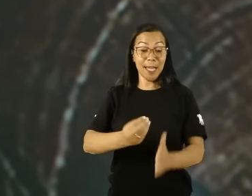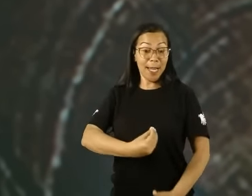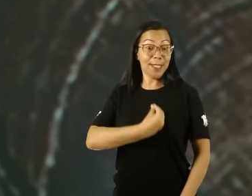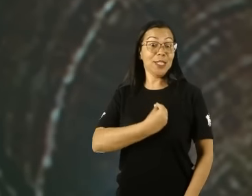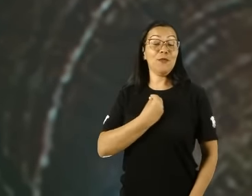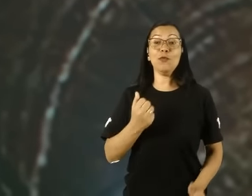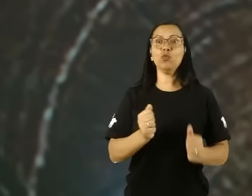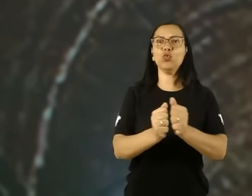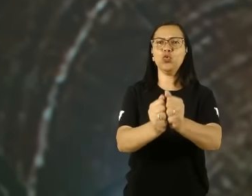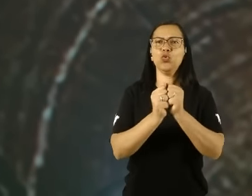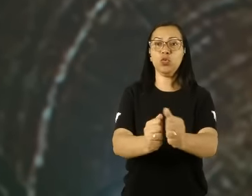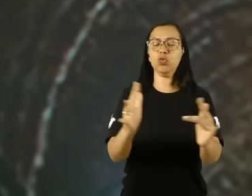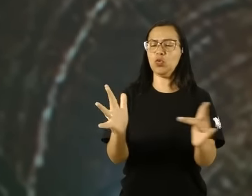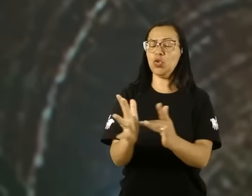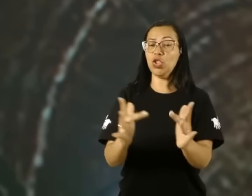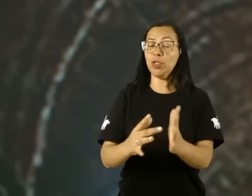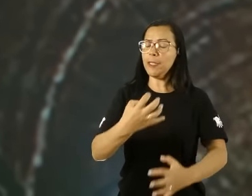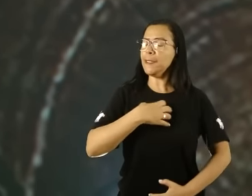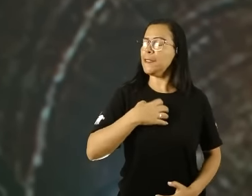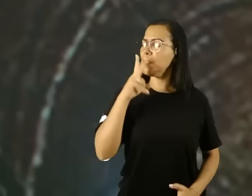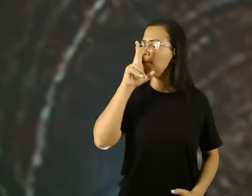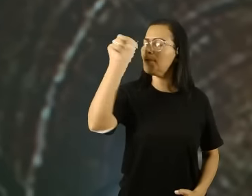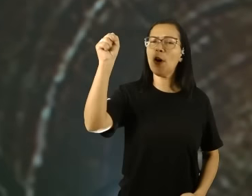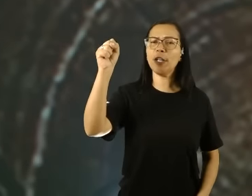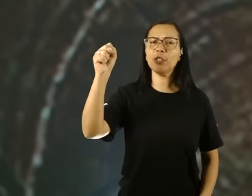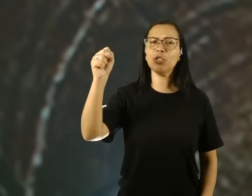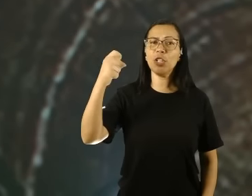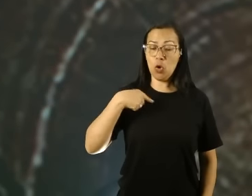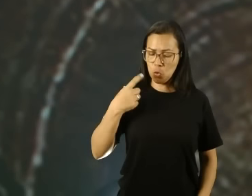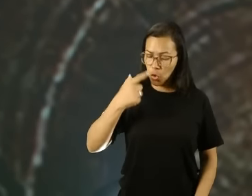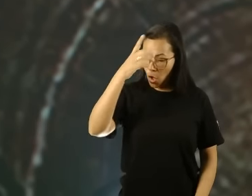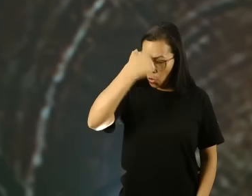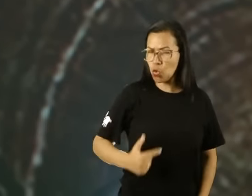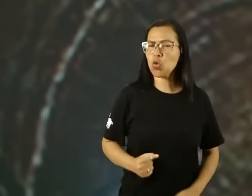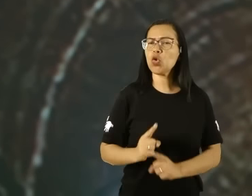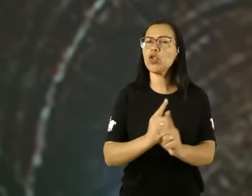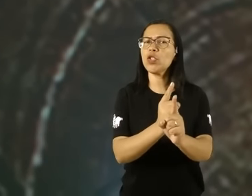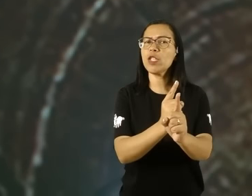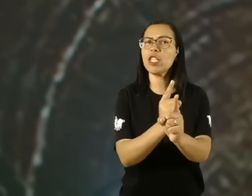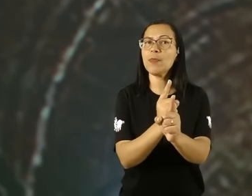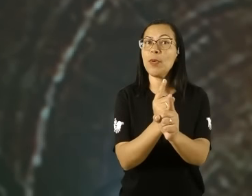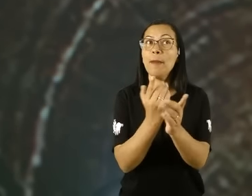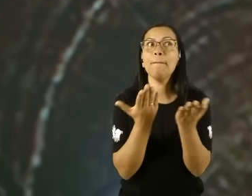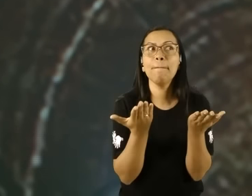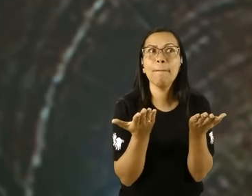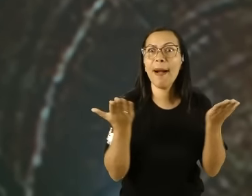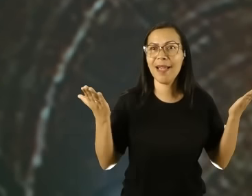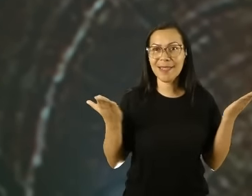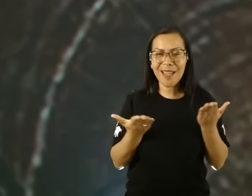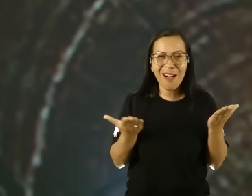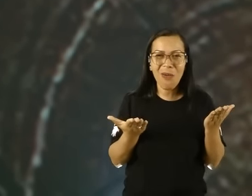os romanos querem prender, querem sufocar. Eu sei que a gente critica Tomé porque ele era o